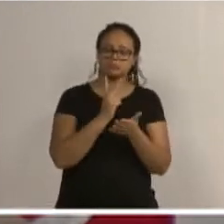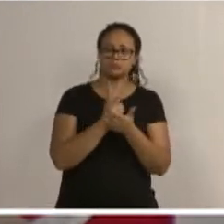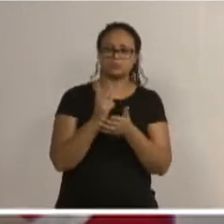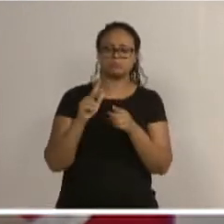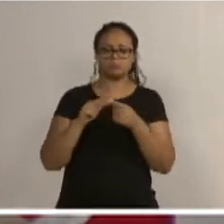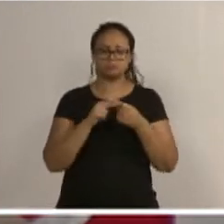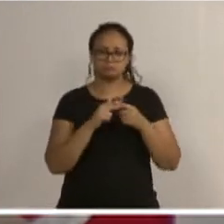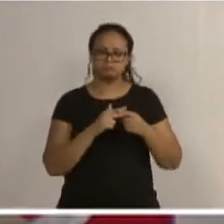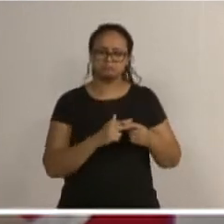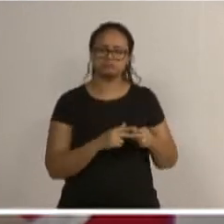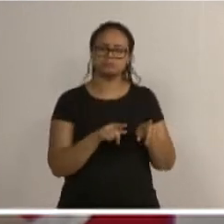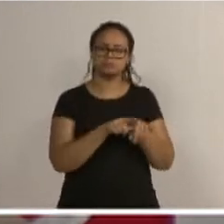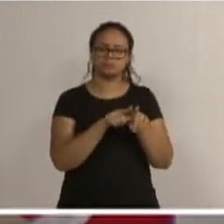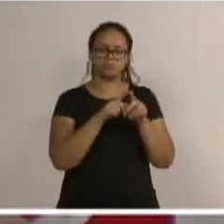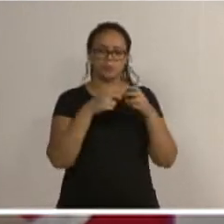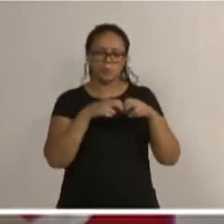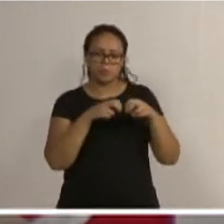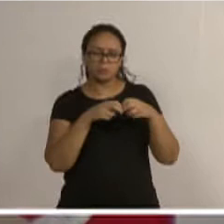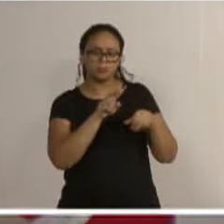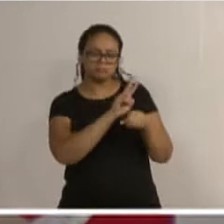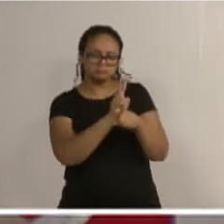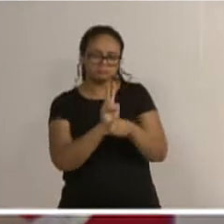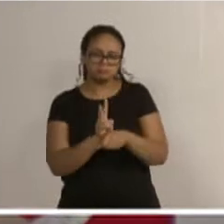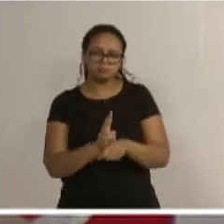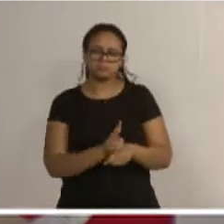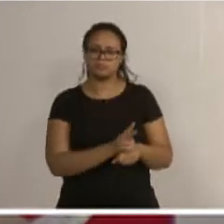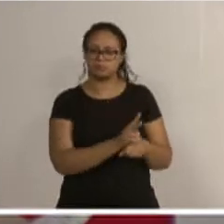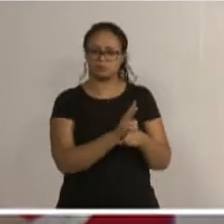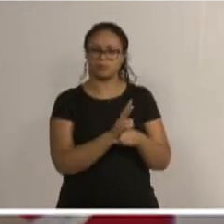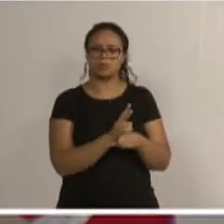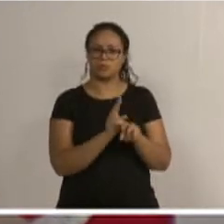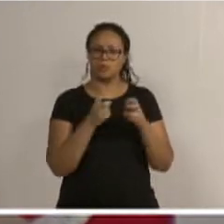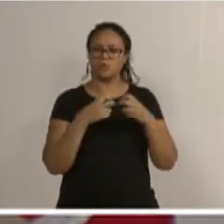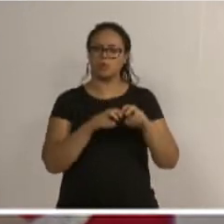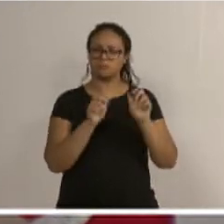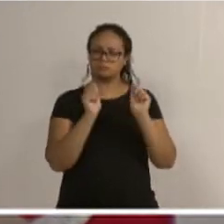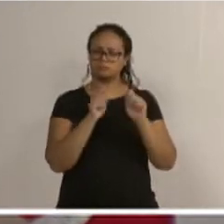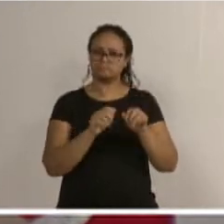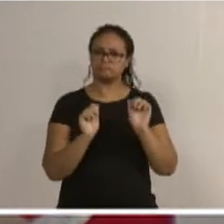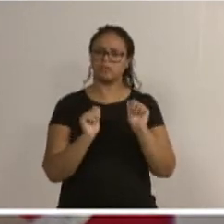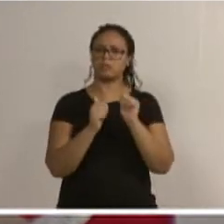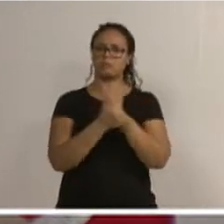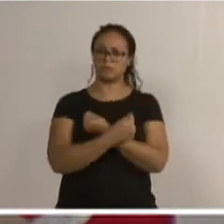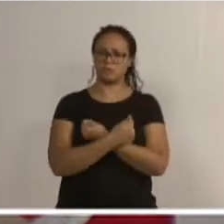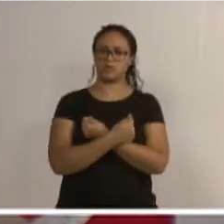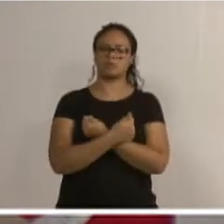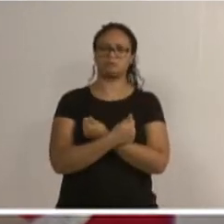Blumenau. Um transporte coletivo adequado para as condições da